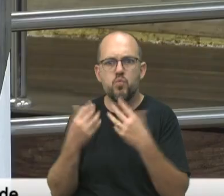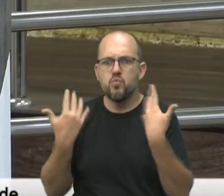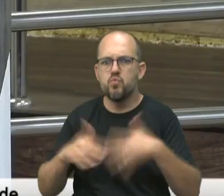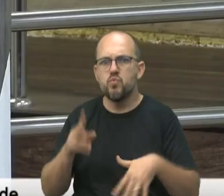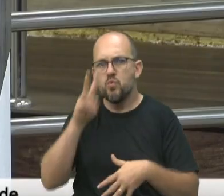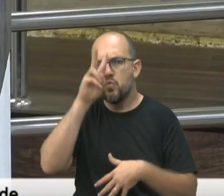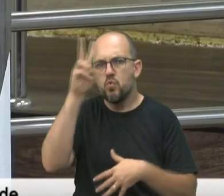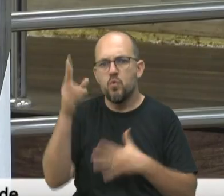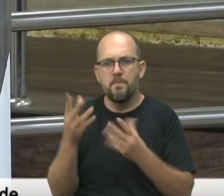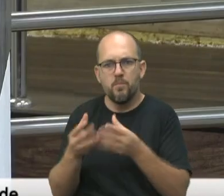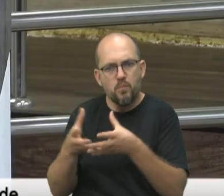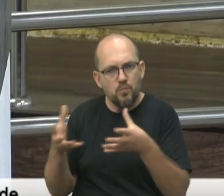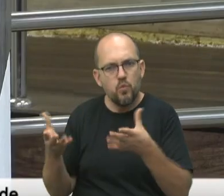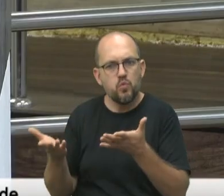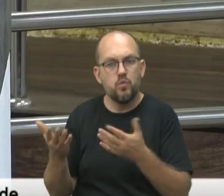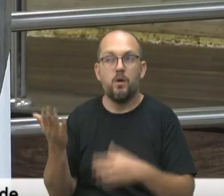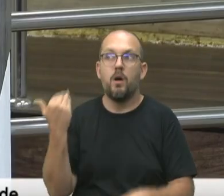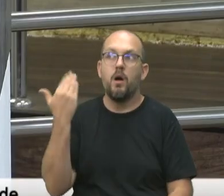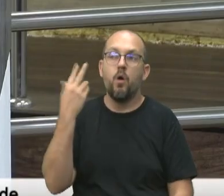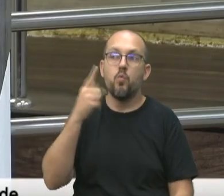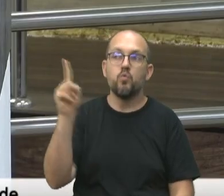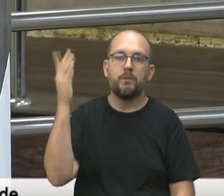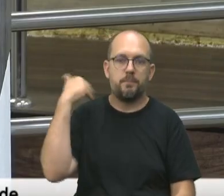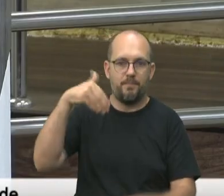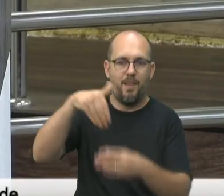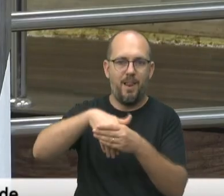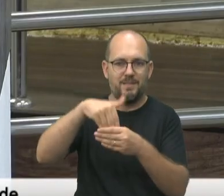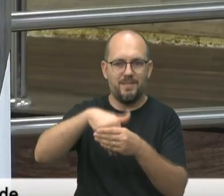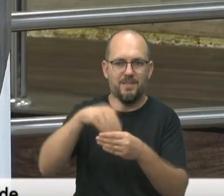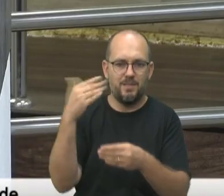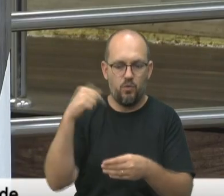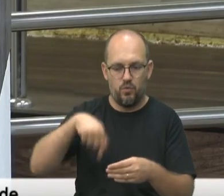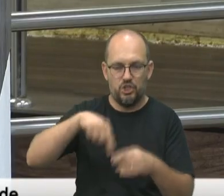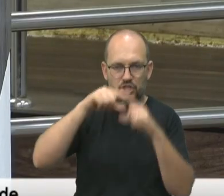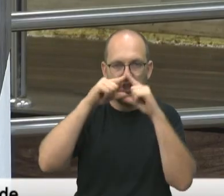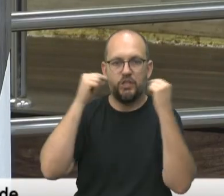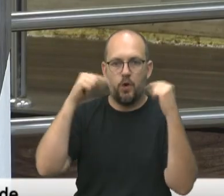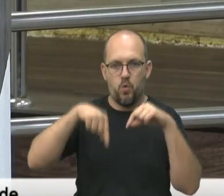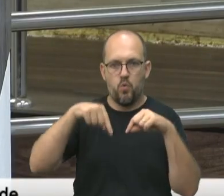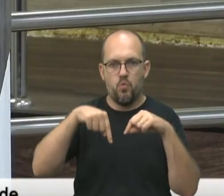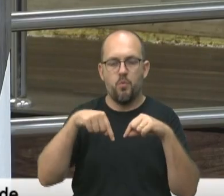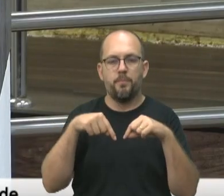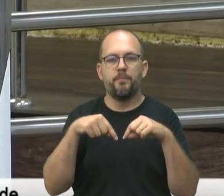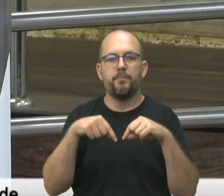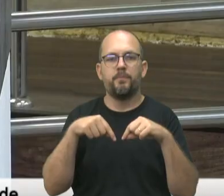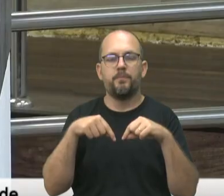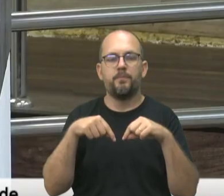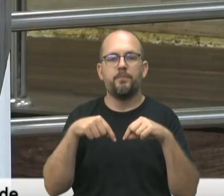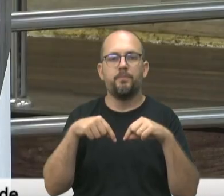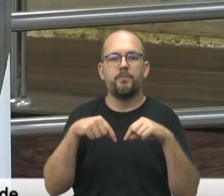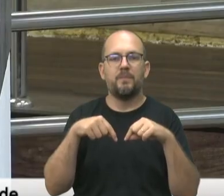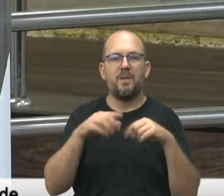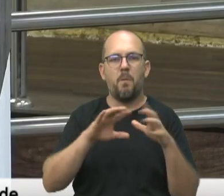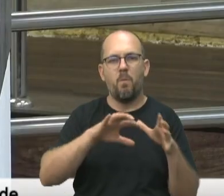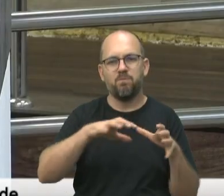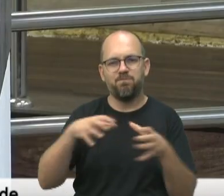fez pensar uma coisa: na última eleição, em Jaú, a extrema-direita